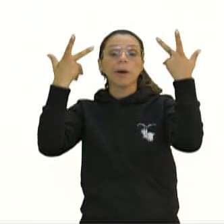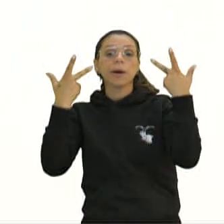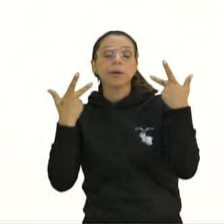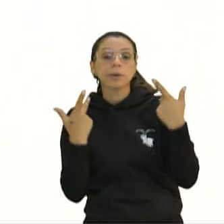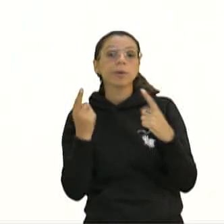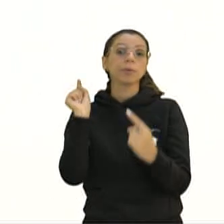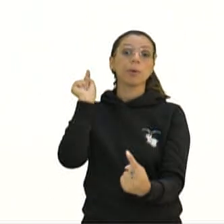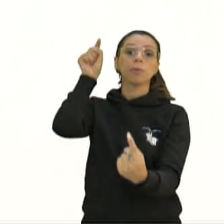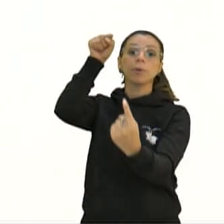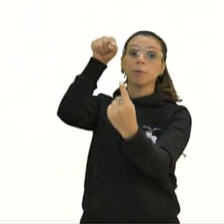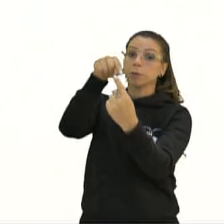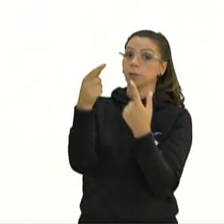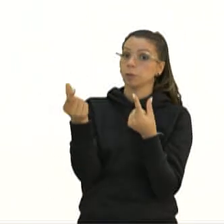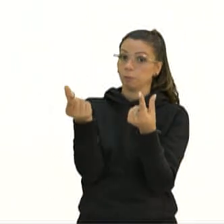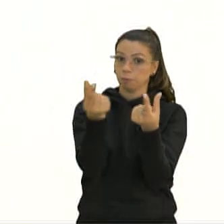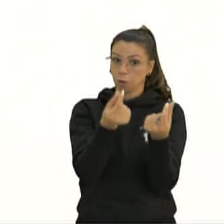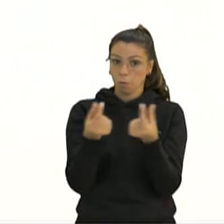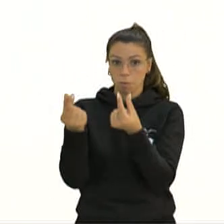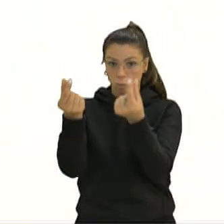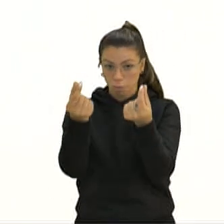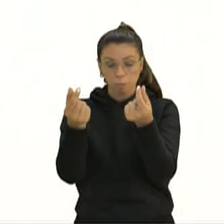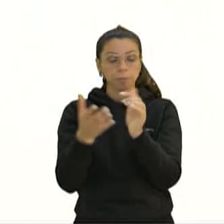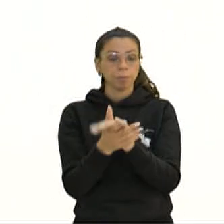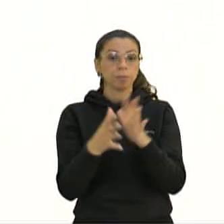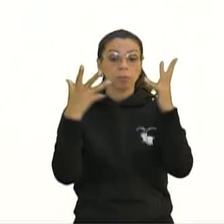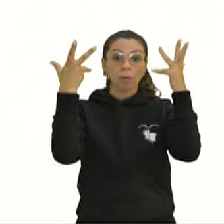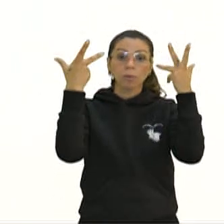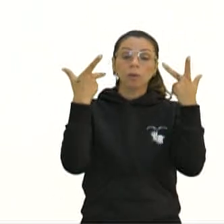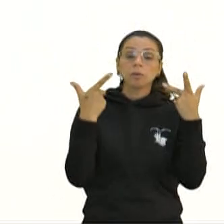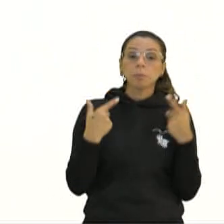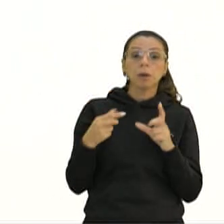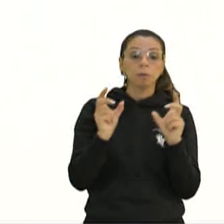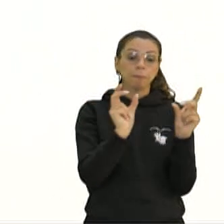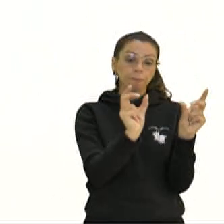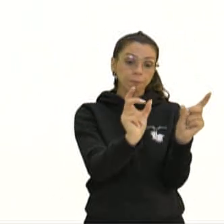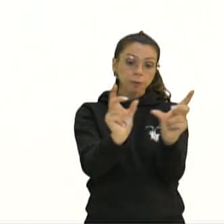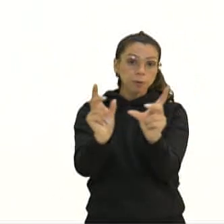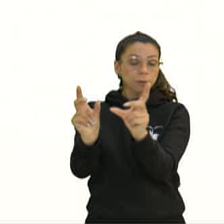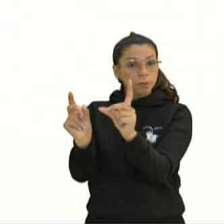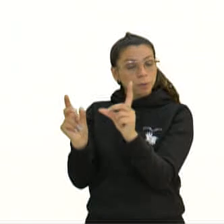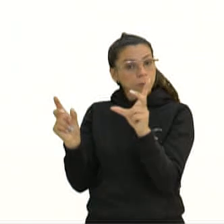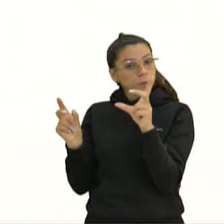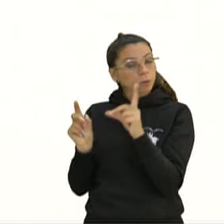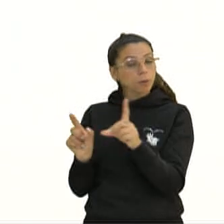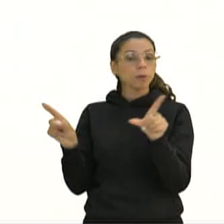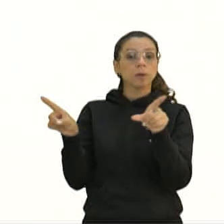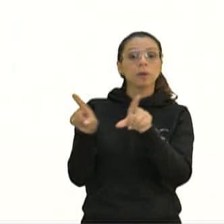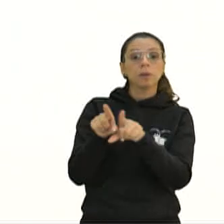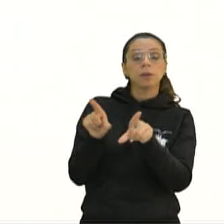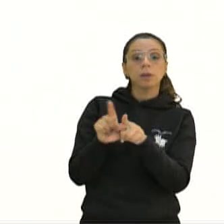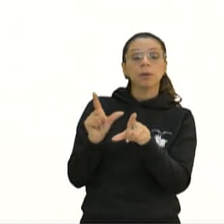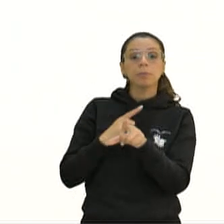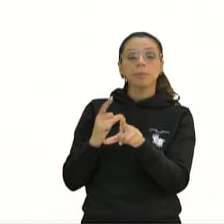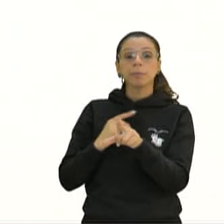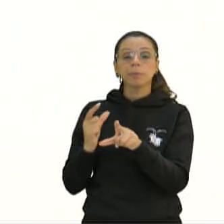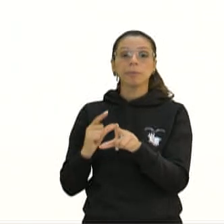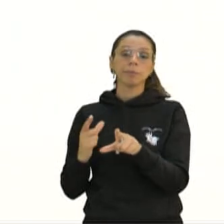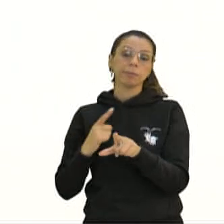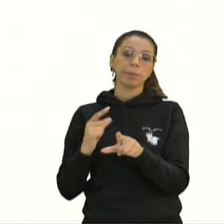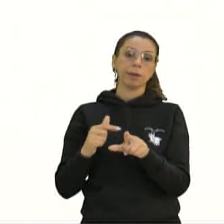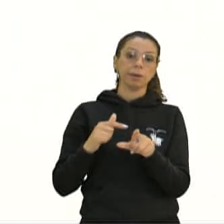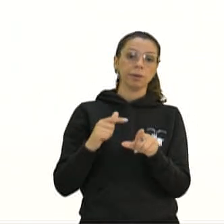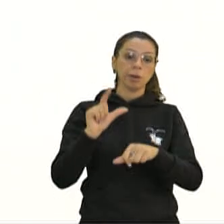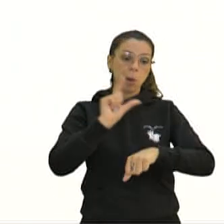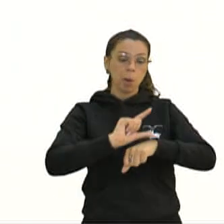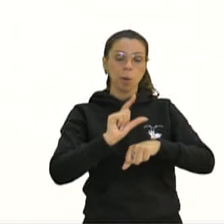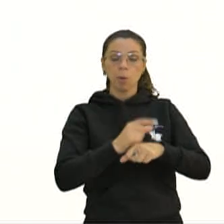fins econômicos. Esses animais são comercializados e abastecem o mercado consumidor.